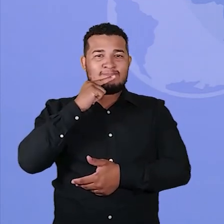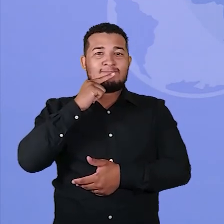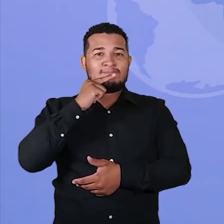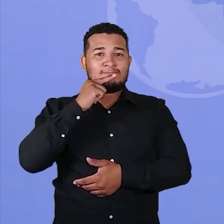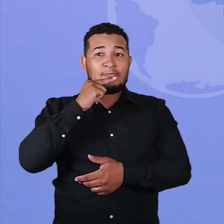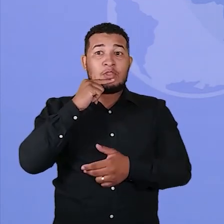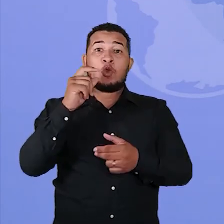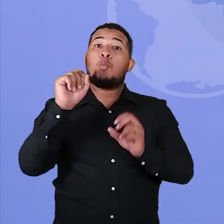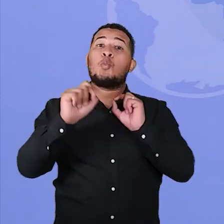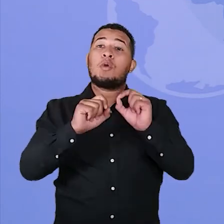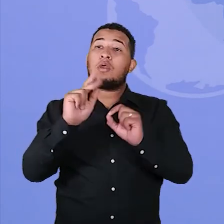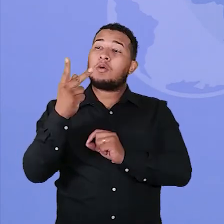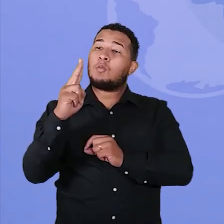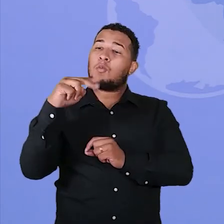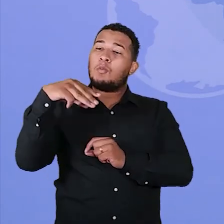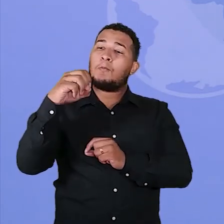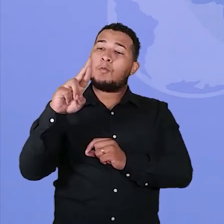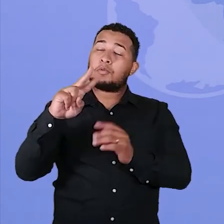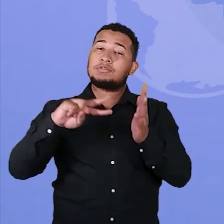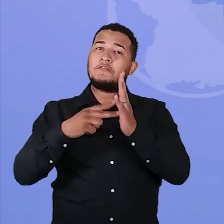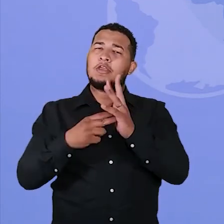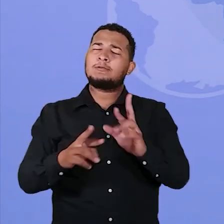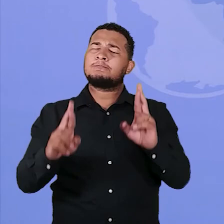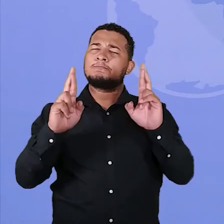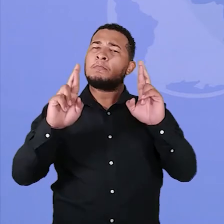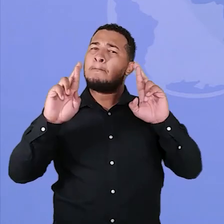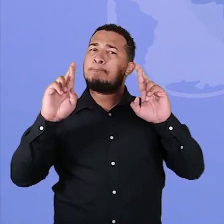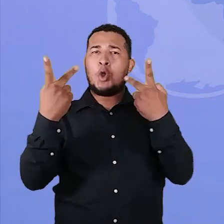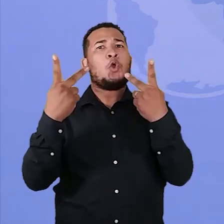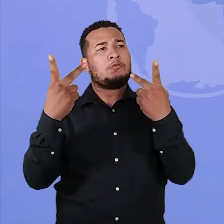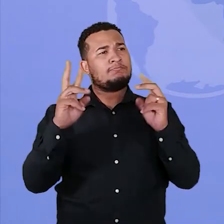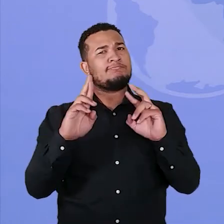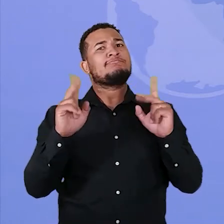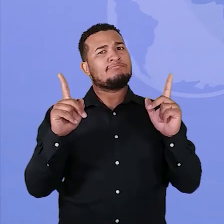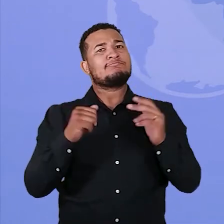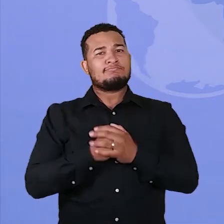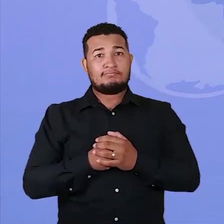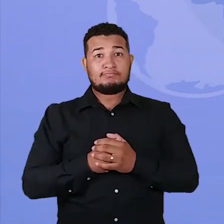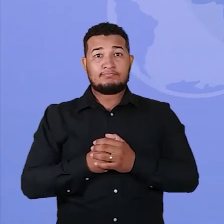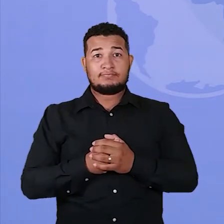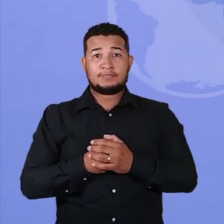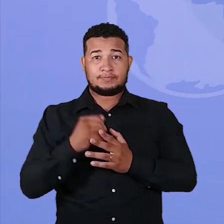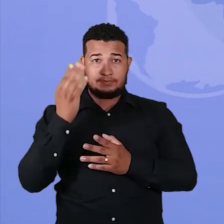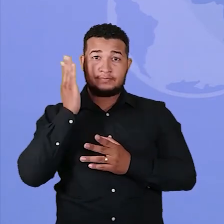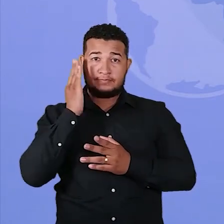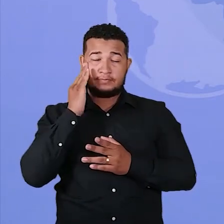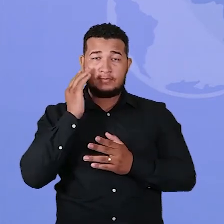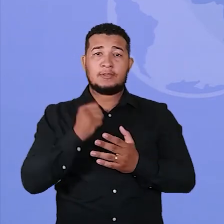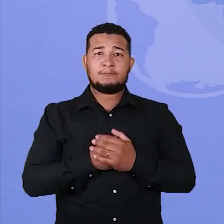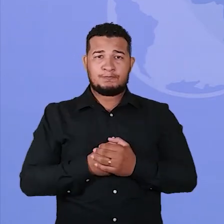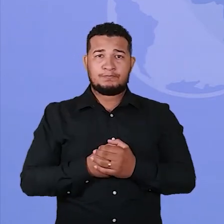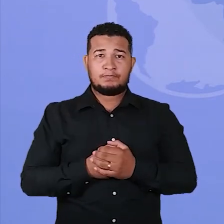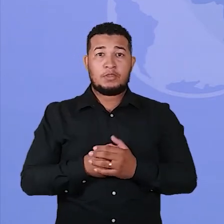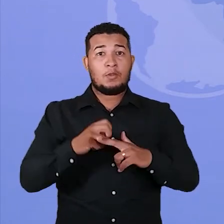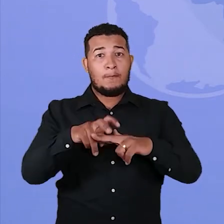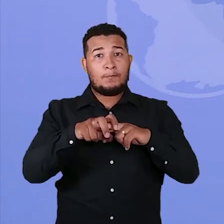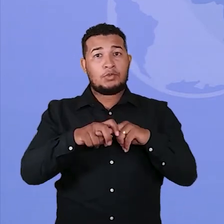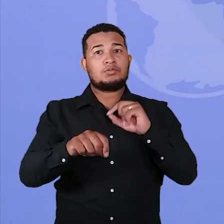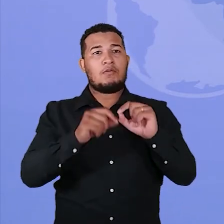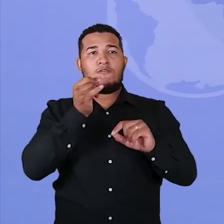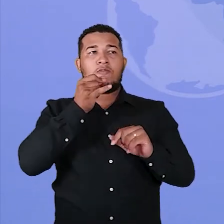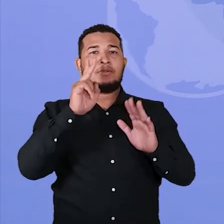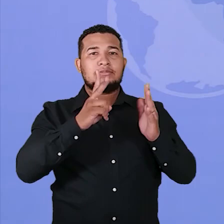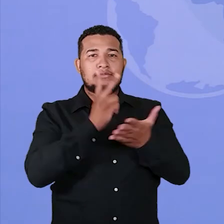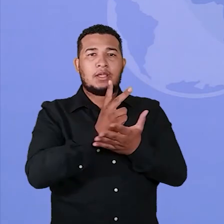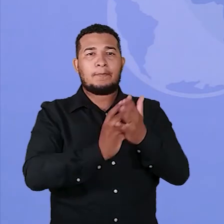engraçado. Humor quer dizer quebra de expectativa, tá bom? Quebra de expectativa. Todas as vezes você